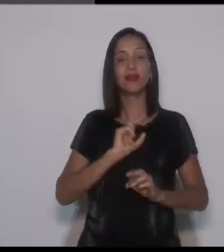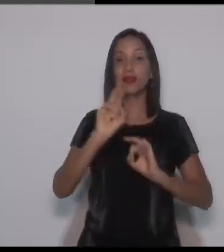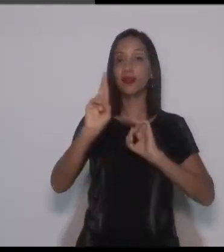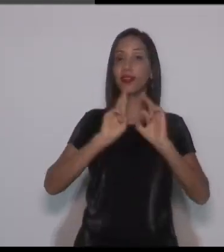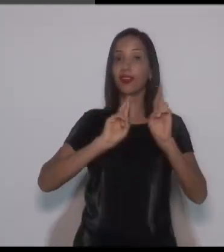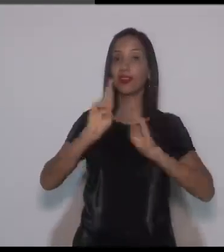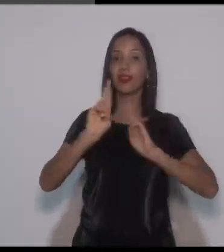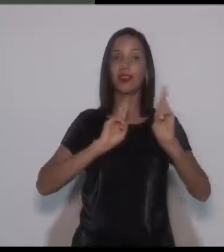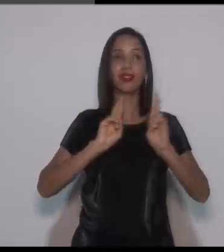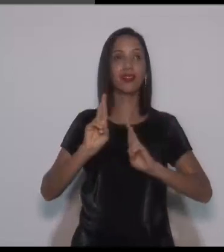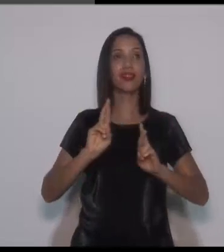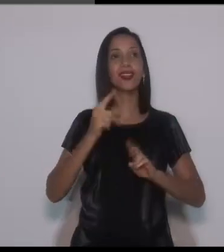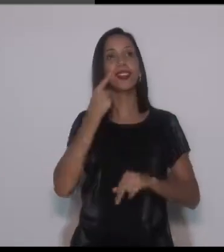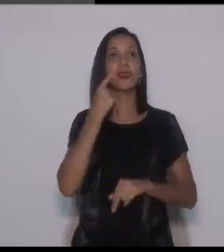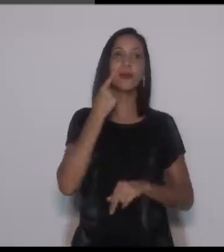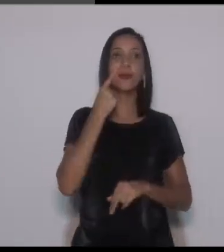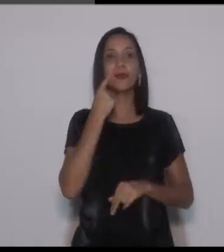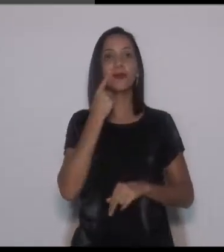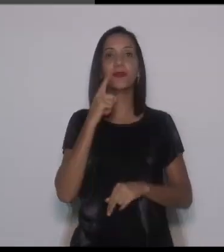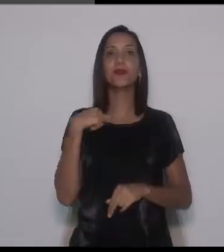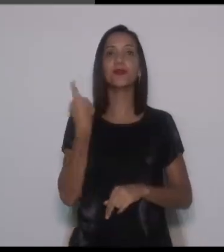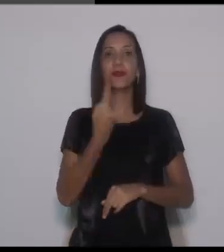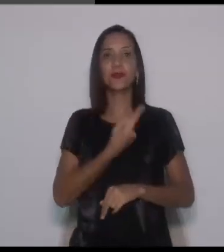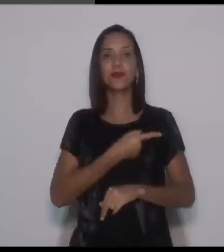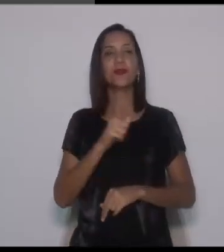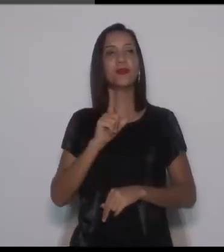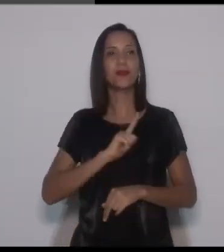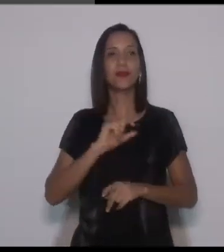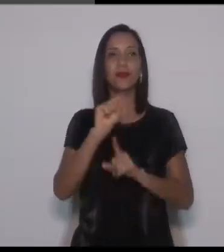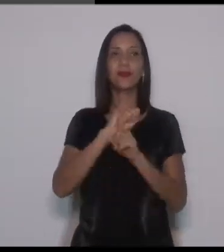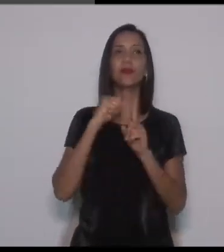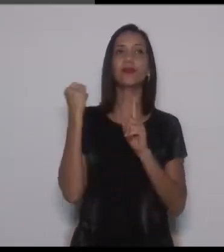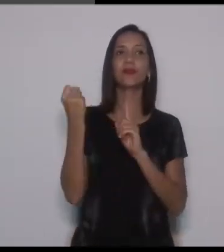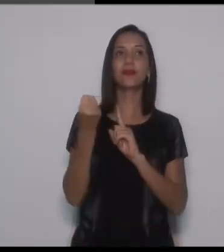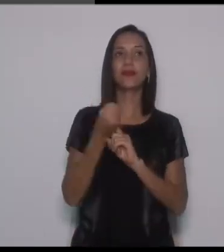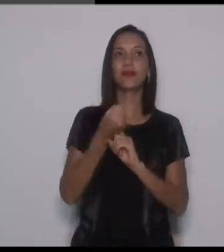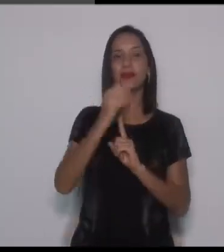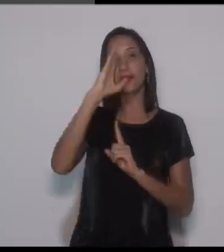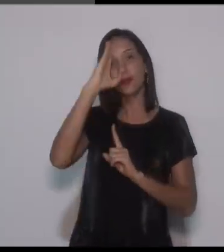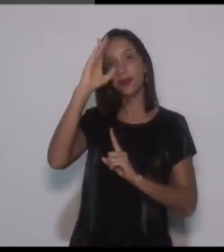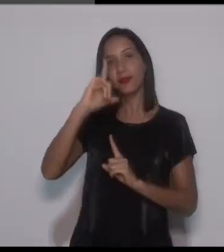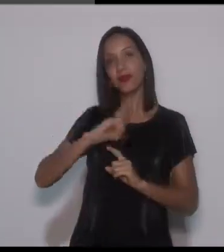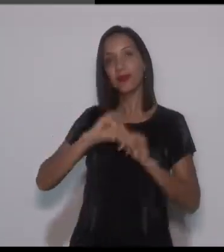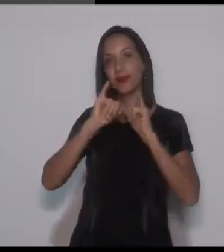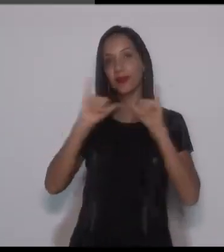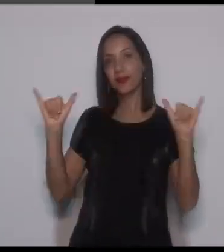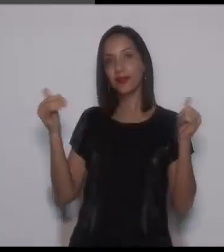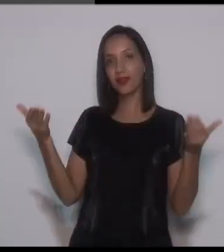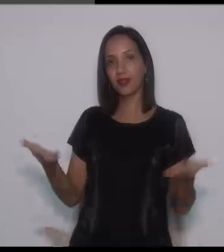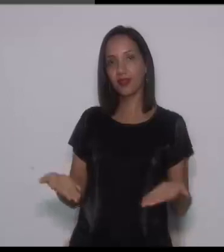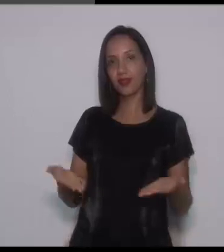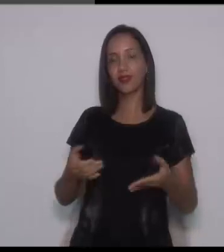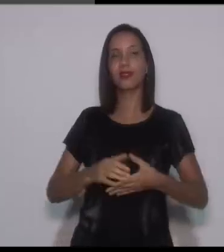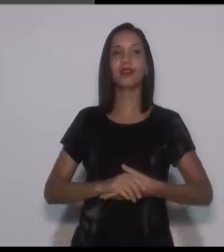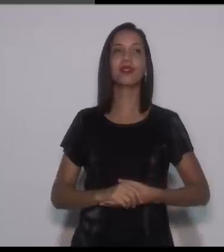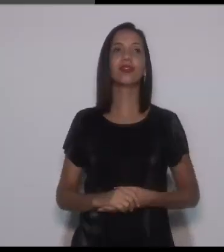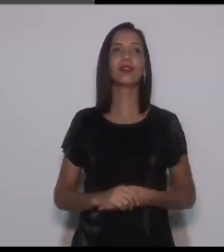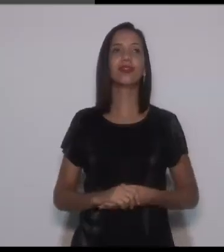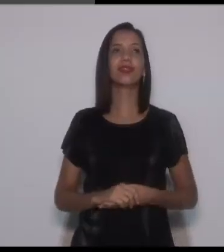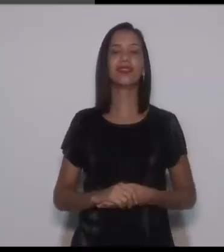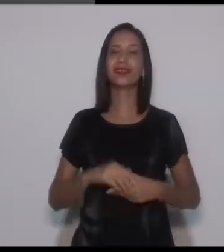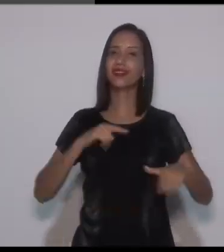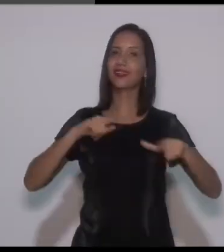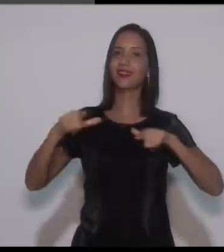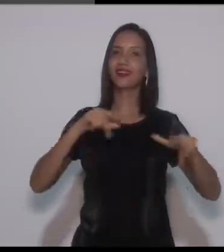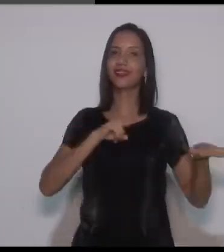as grandes dúvidas que nós temos, não é, na nossa sociedade, inclusive do que eu vou falar aqui. Então, o trabalho dessa